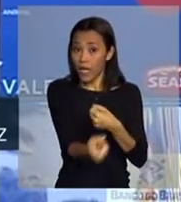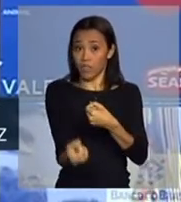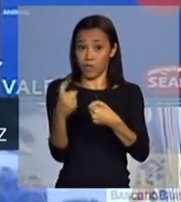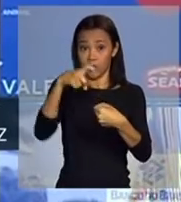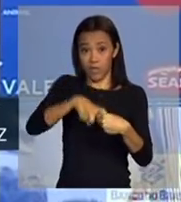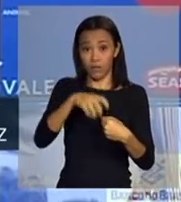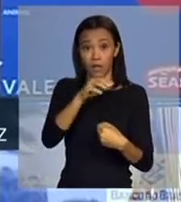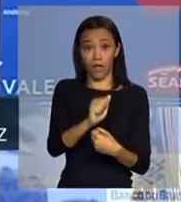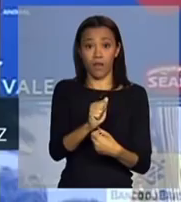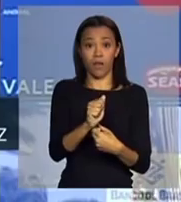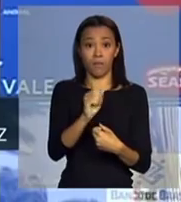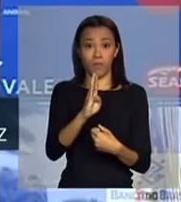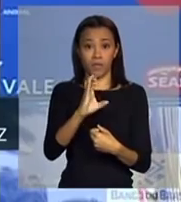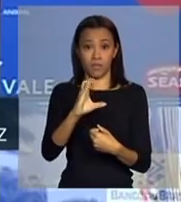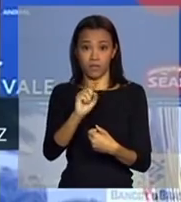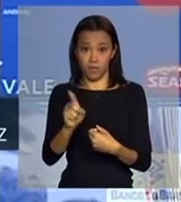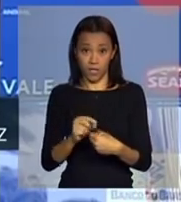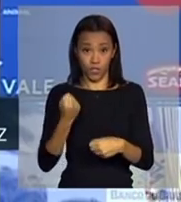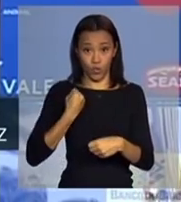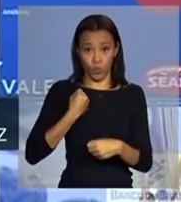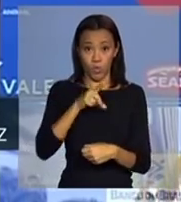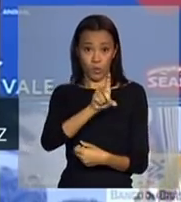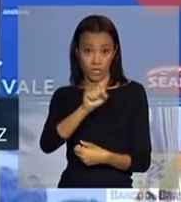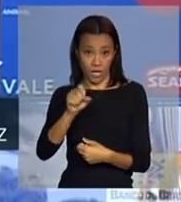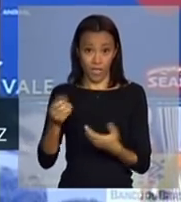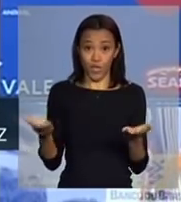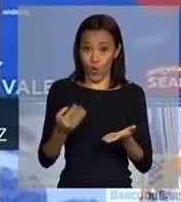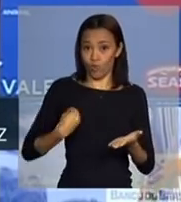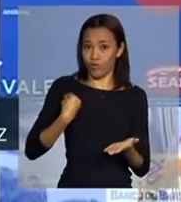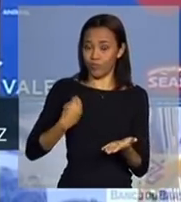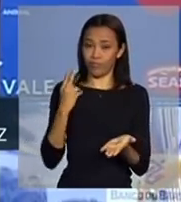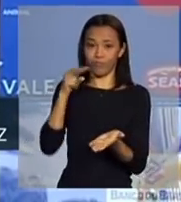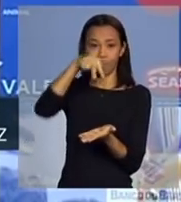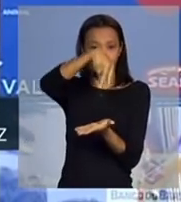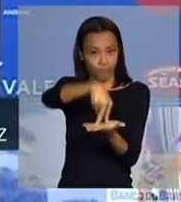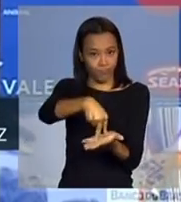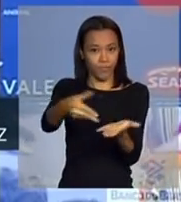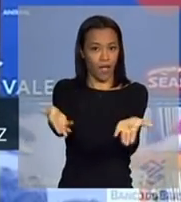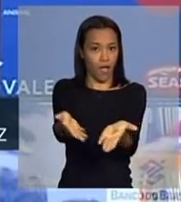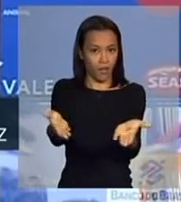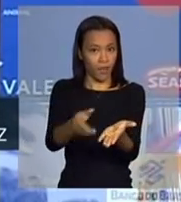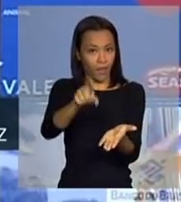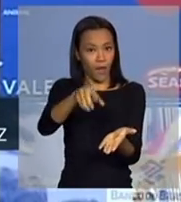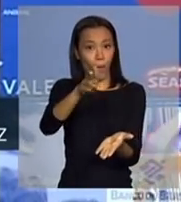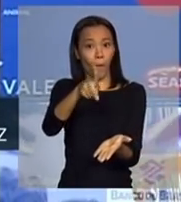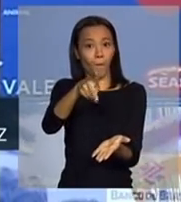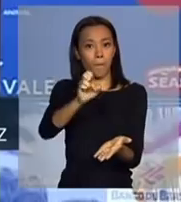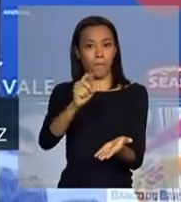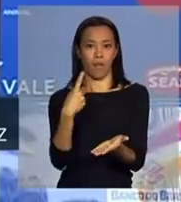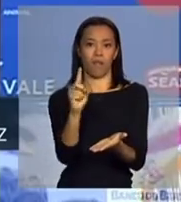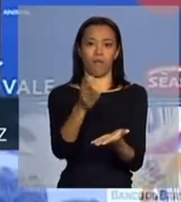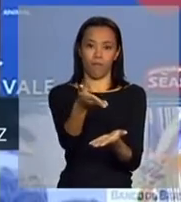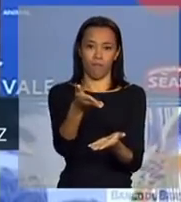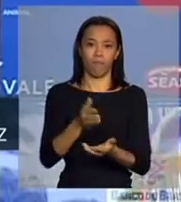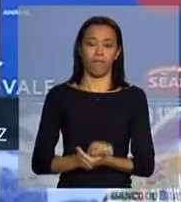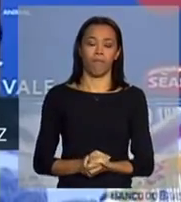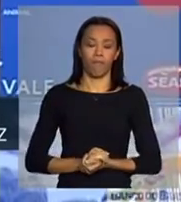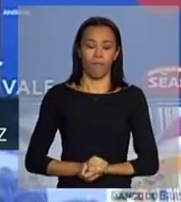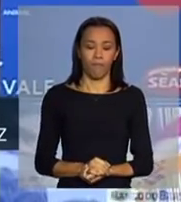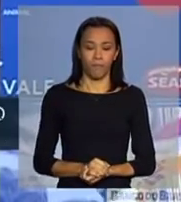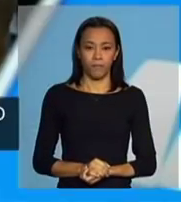da BCZ, número 100, que nos honra hoje com sua presença na Exposebu, o Rei Pelé.